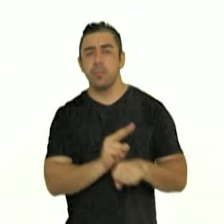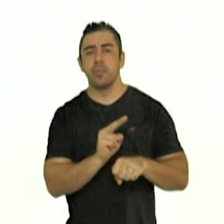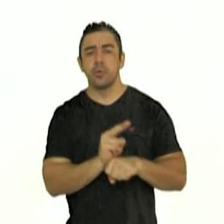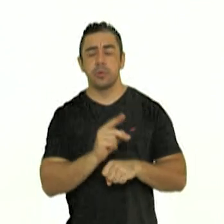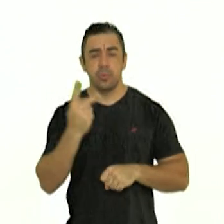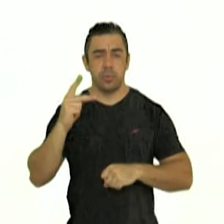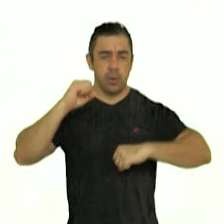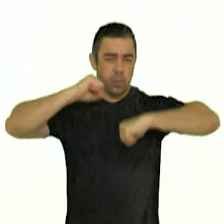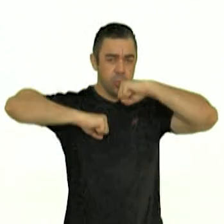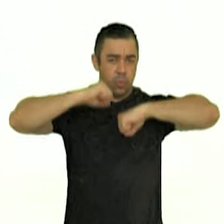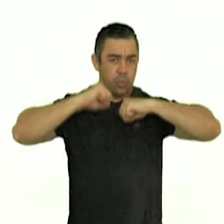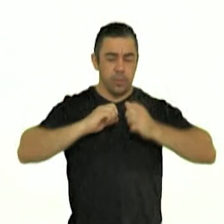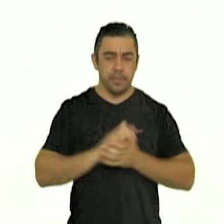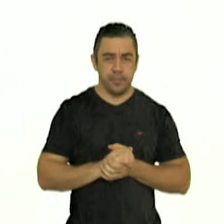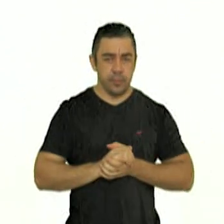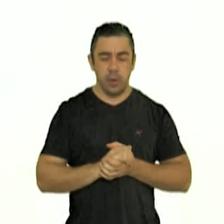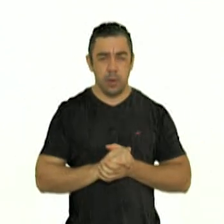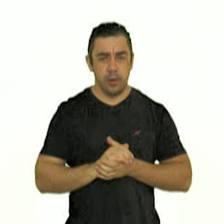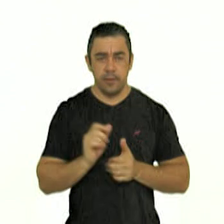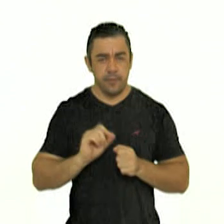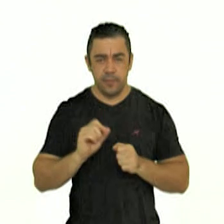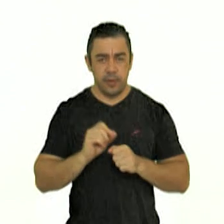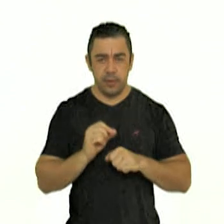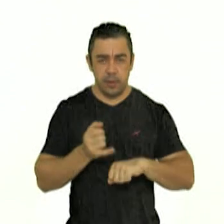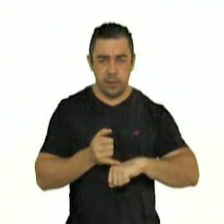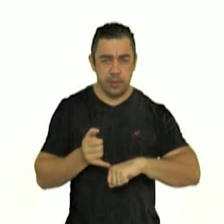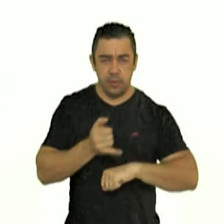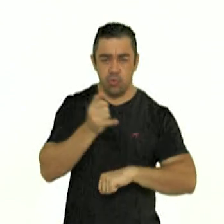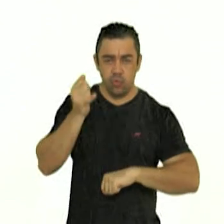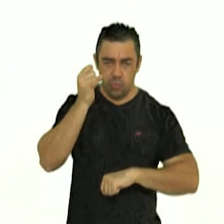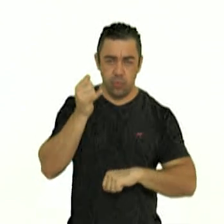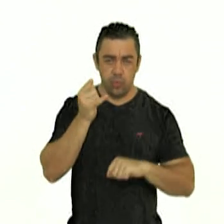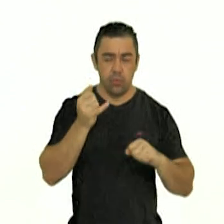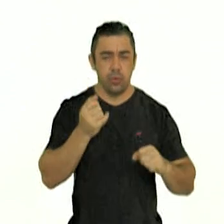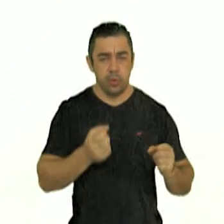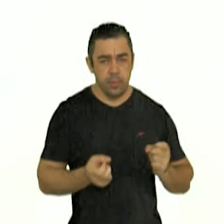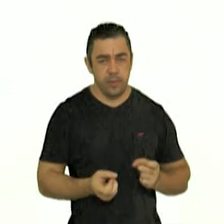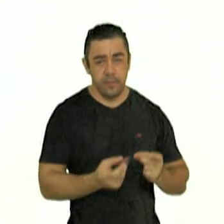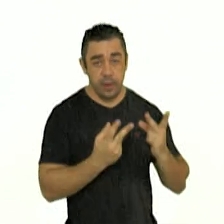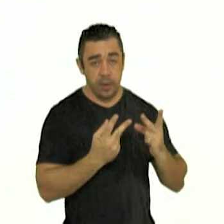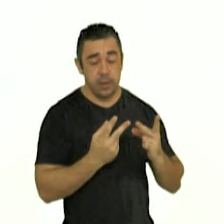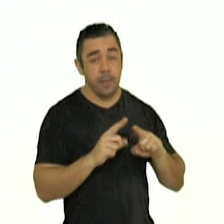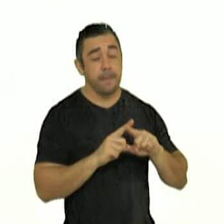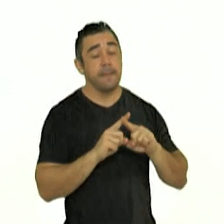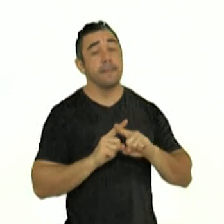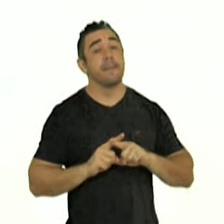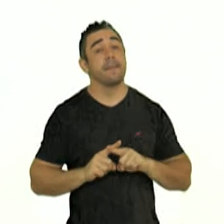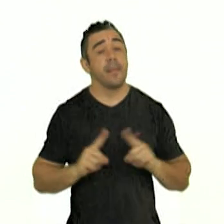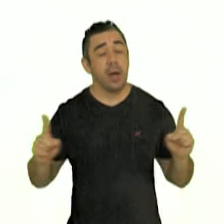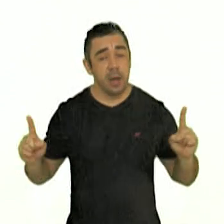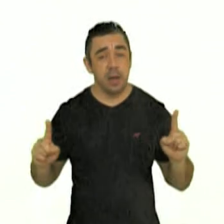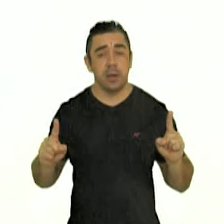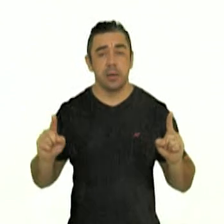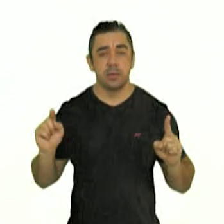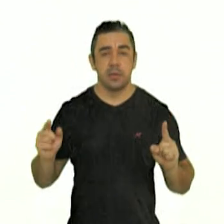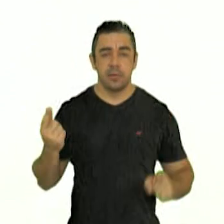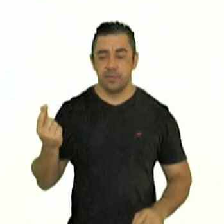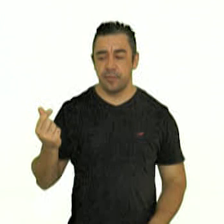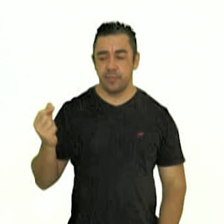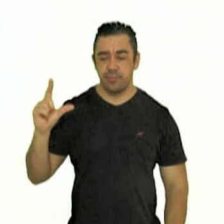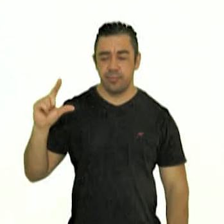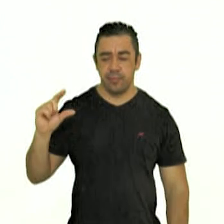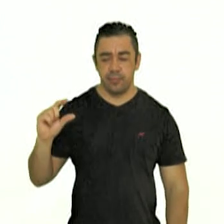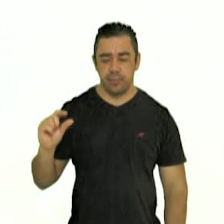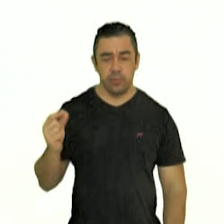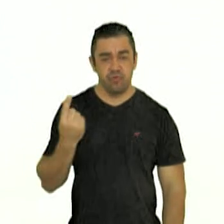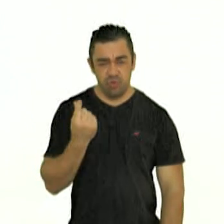indústria? Eles não subiram tarifa para importação de mercadorias, mas em compensação, a desvalorização do